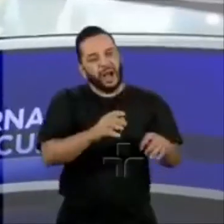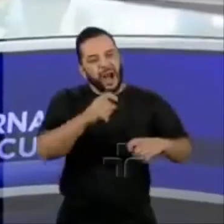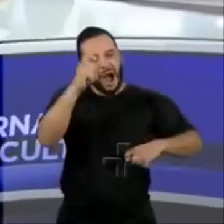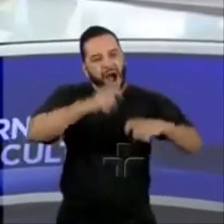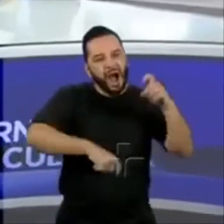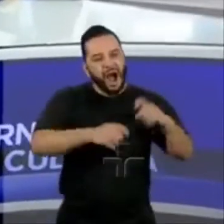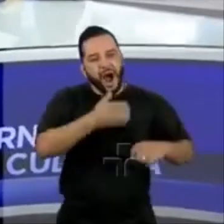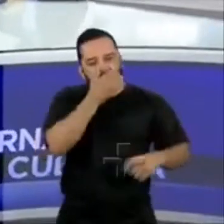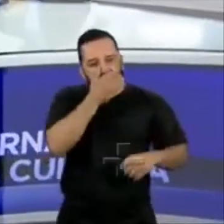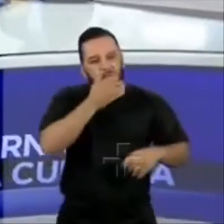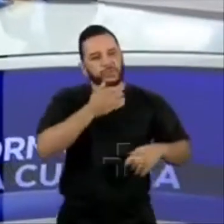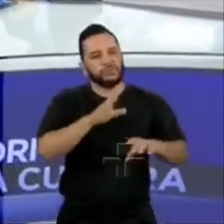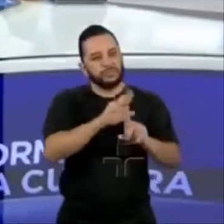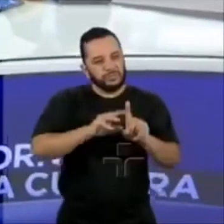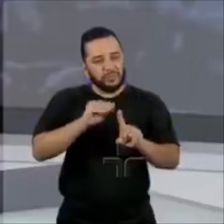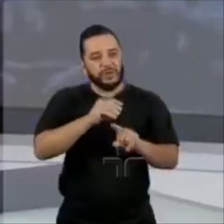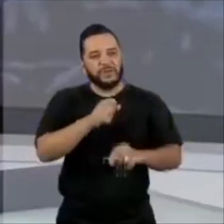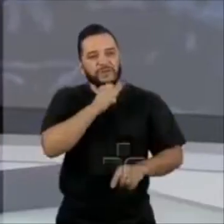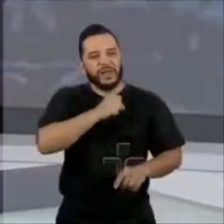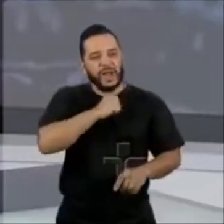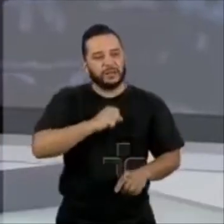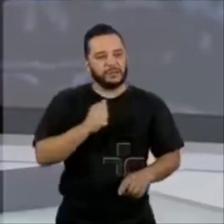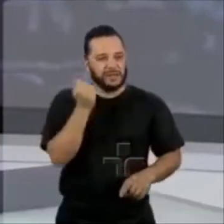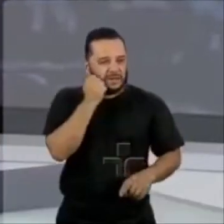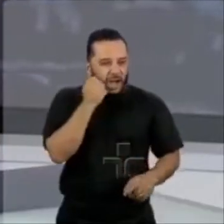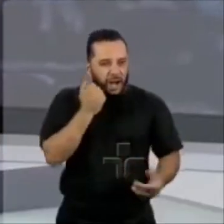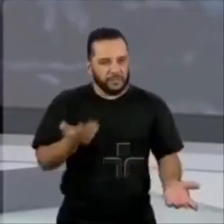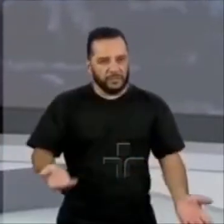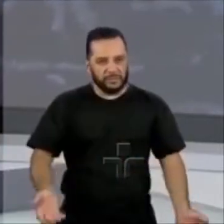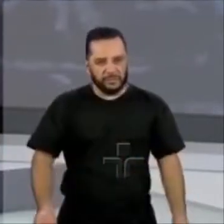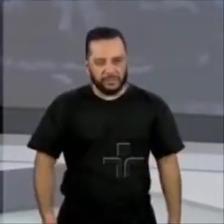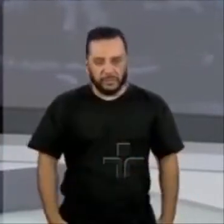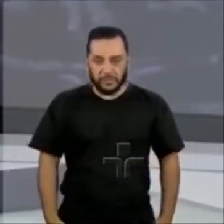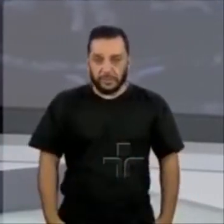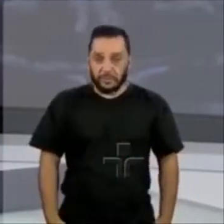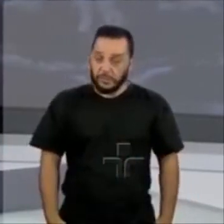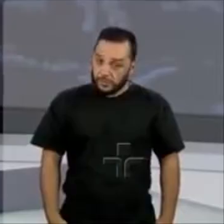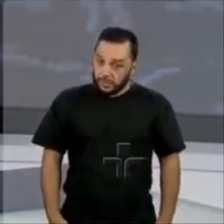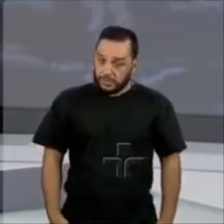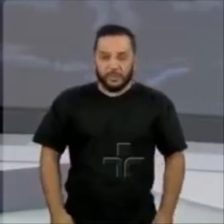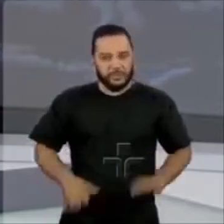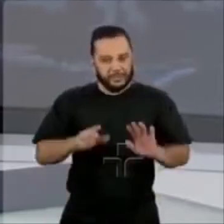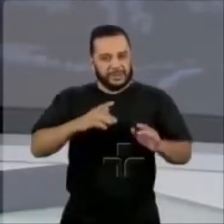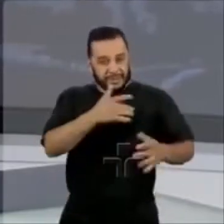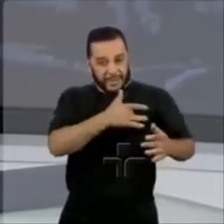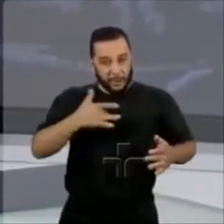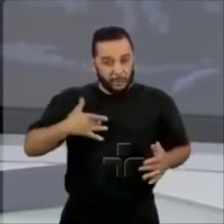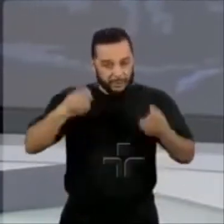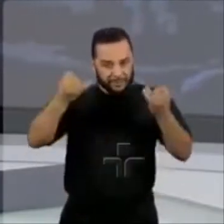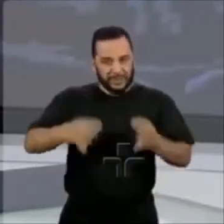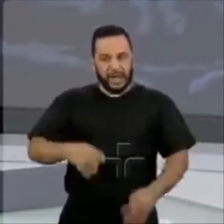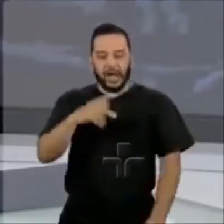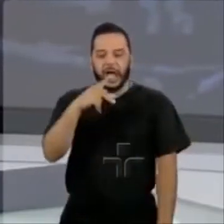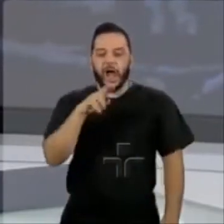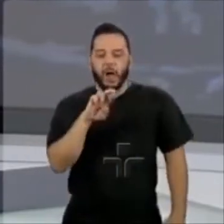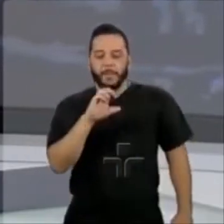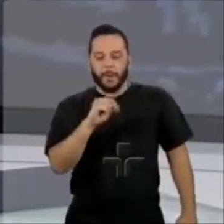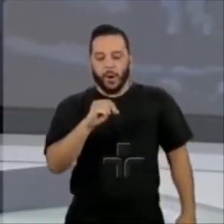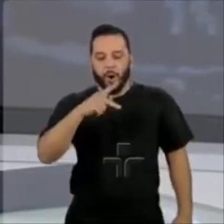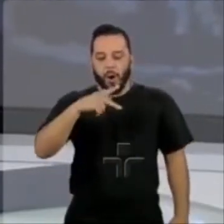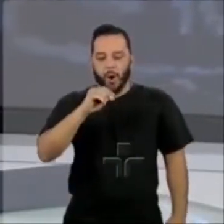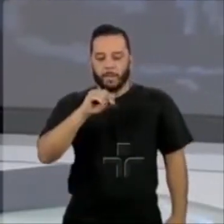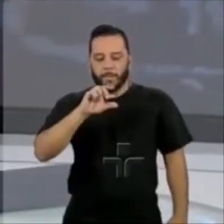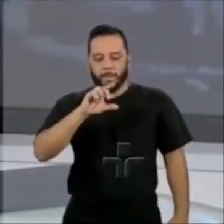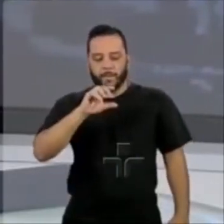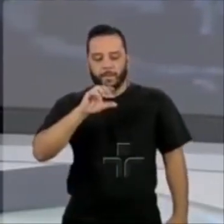no que toca ao falar à saúde agora o própolis é bem popular no trato da tosse e